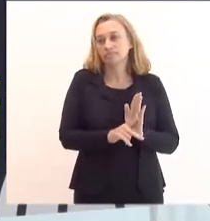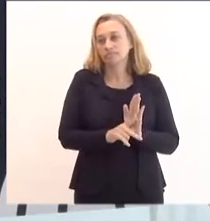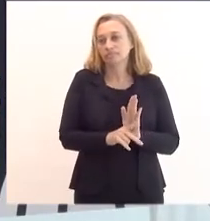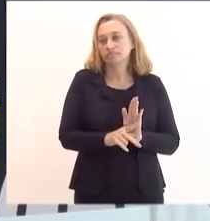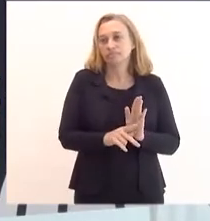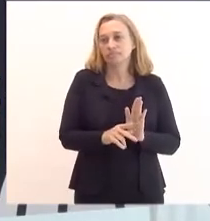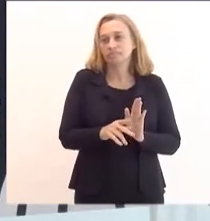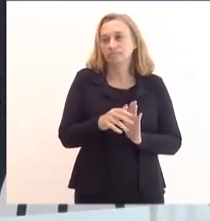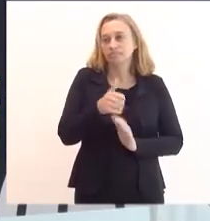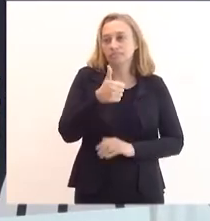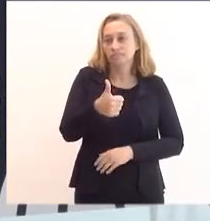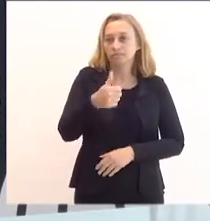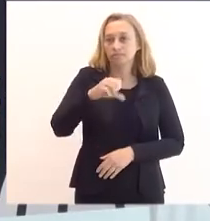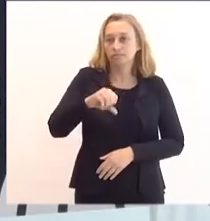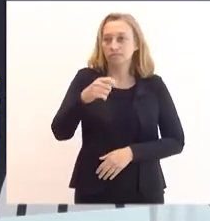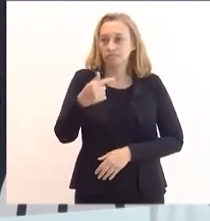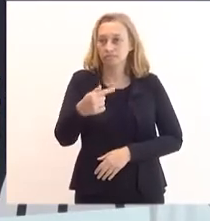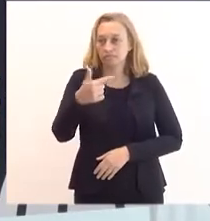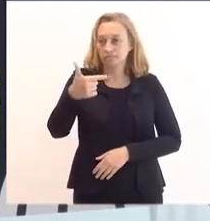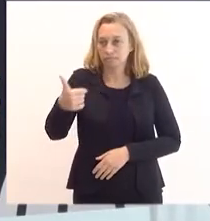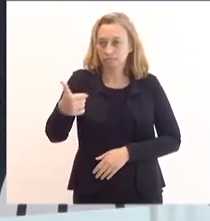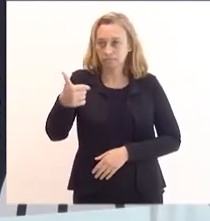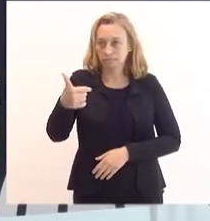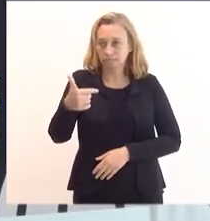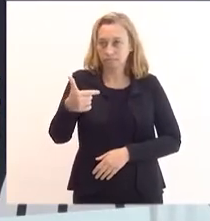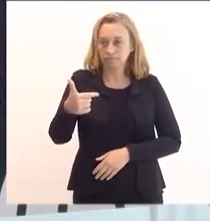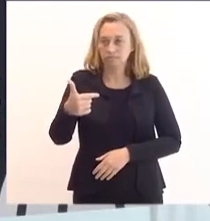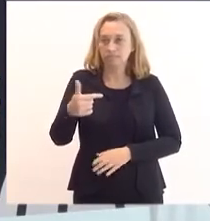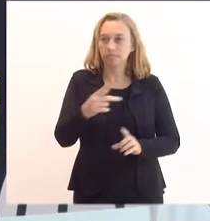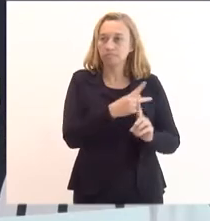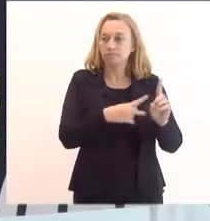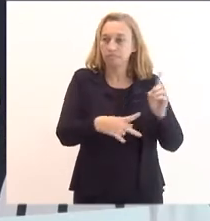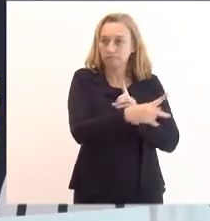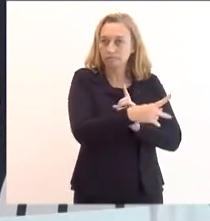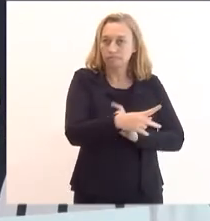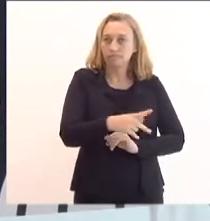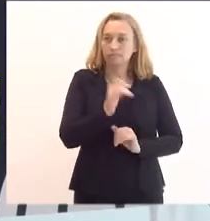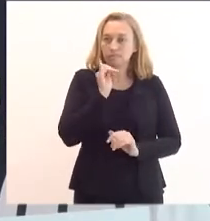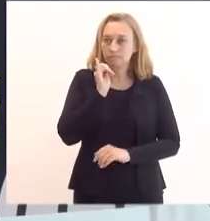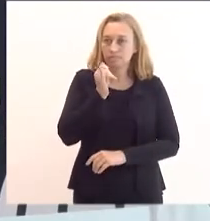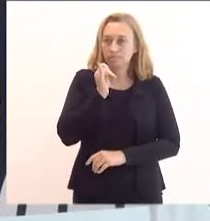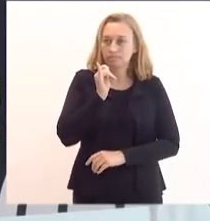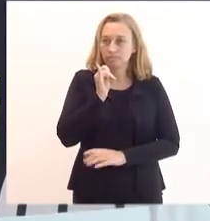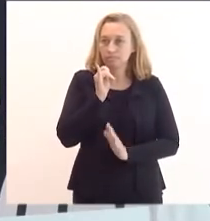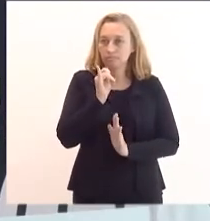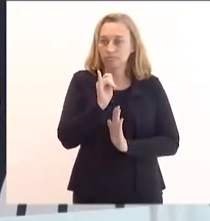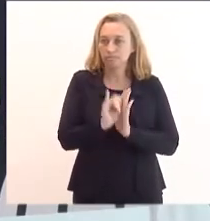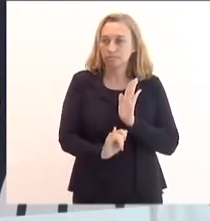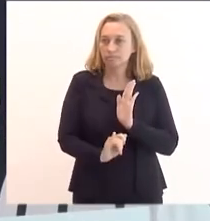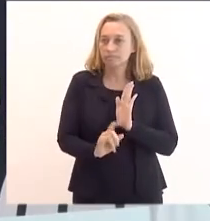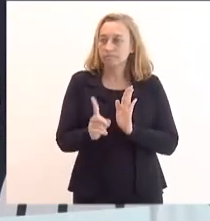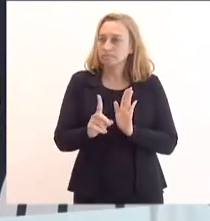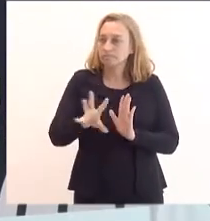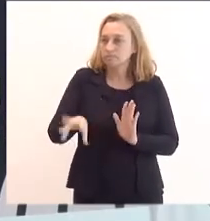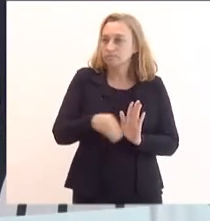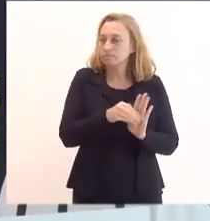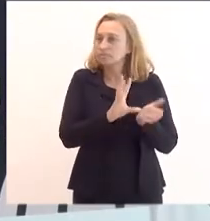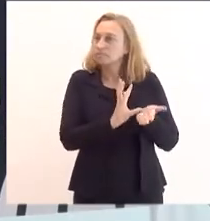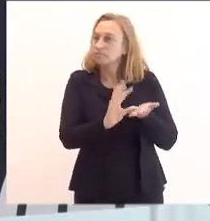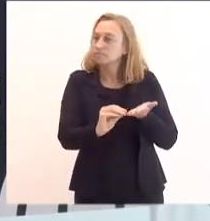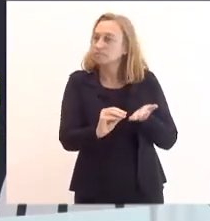867-2021, que é o relatório da CPI do Rio Previdência, que não está indo à pauta porque está parado